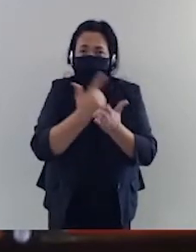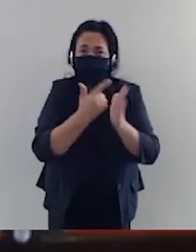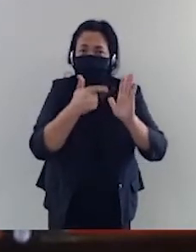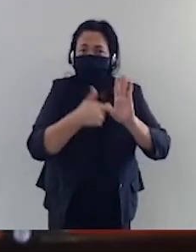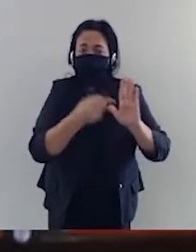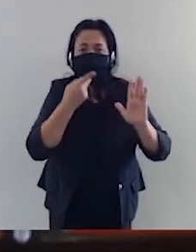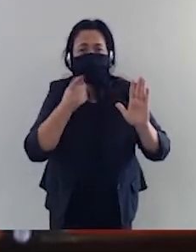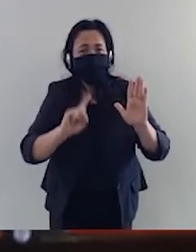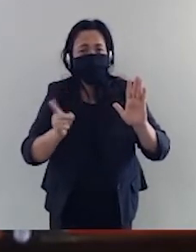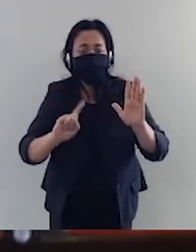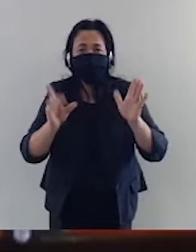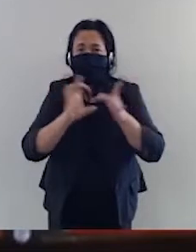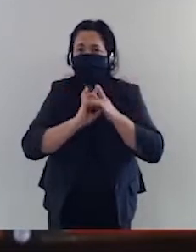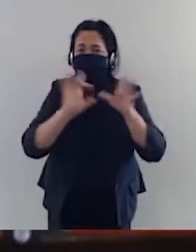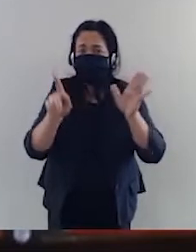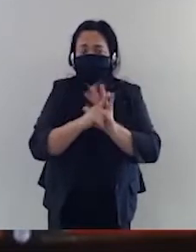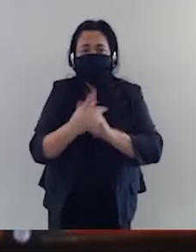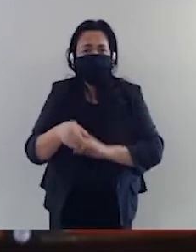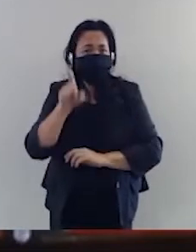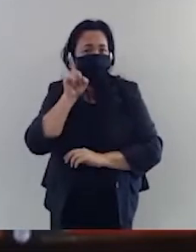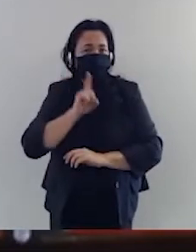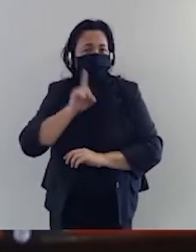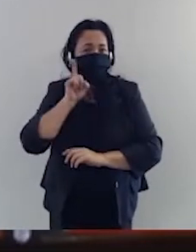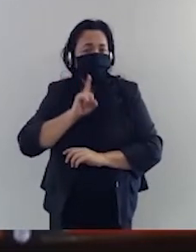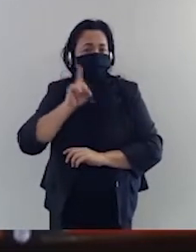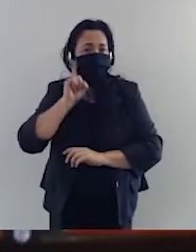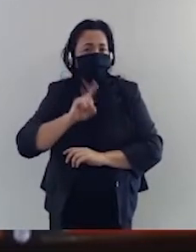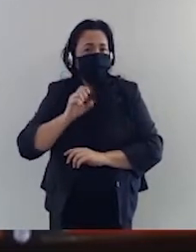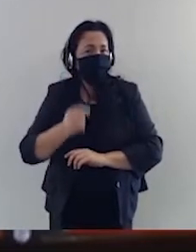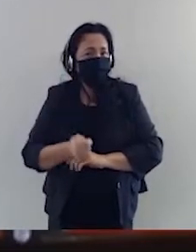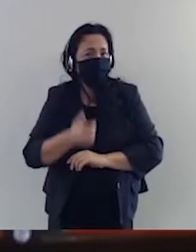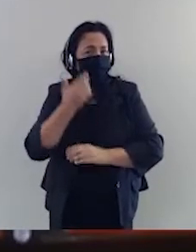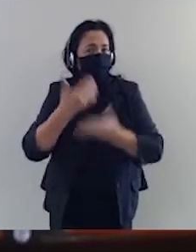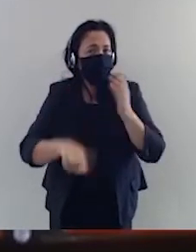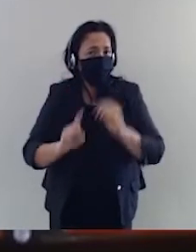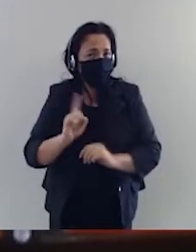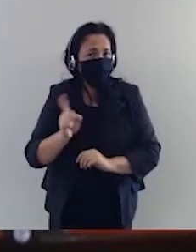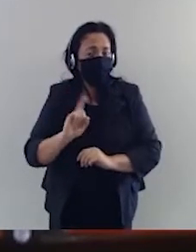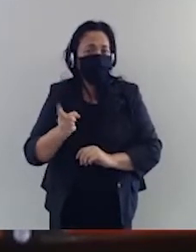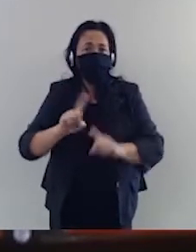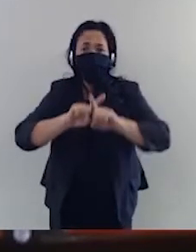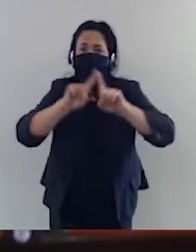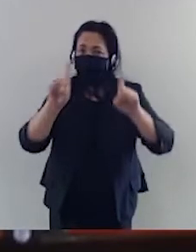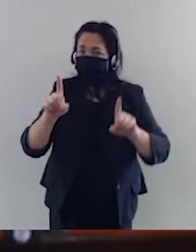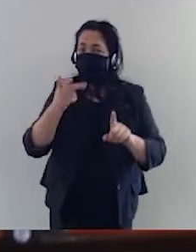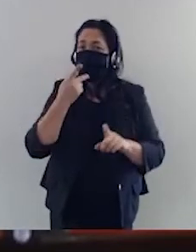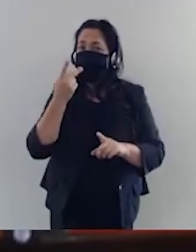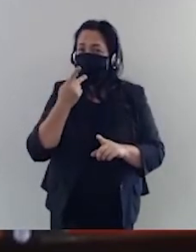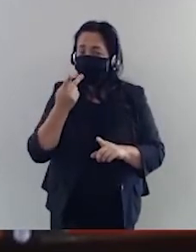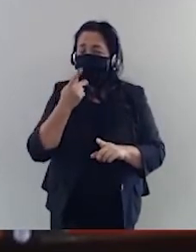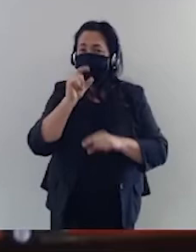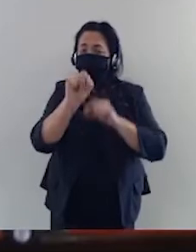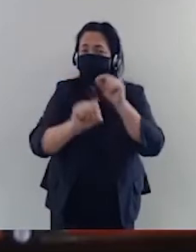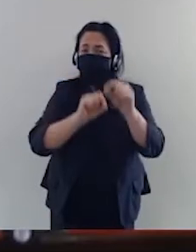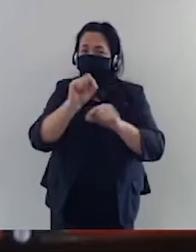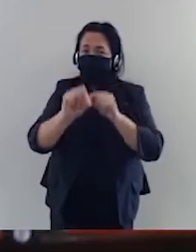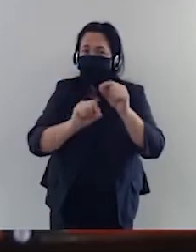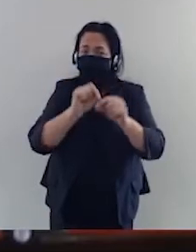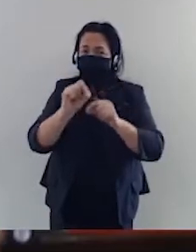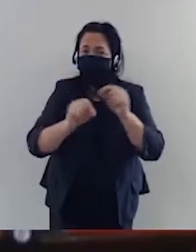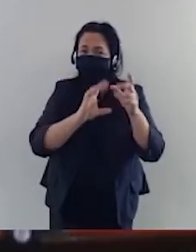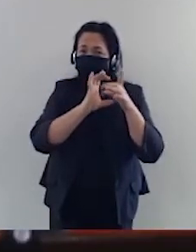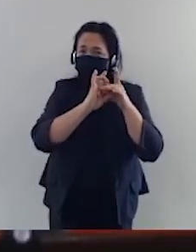a democracia americana estaria em risco, mas afirma e reafirma que, a prosperar o quadro